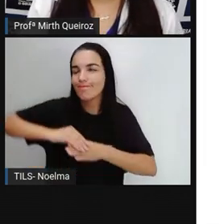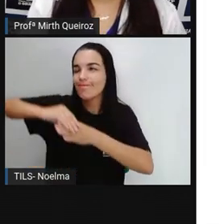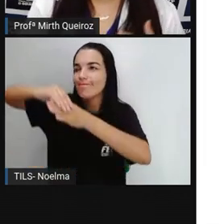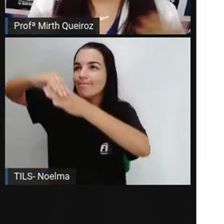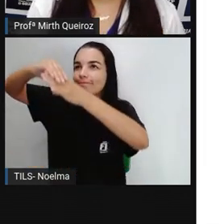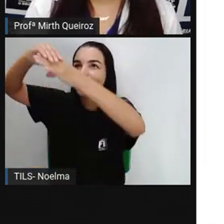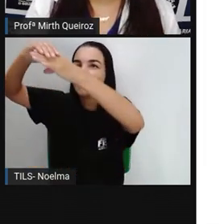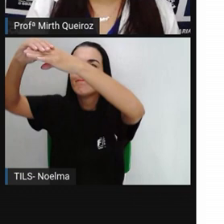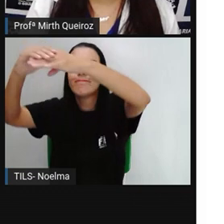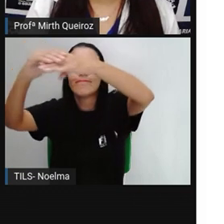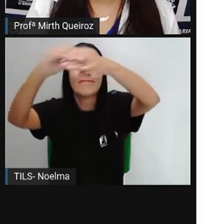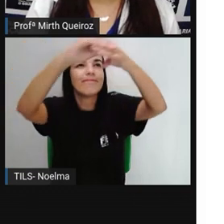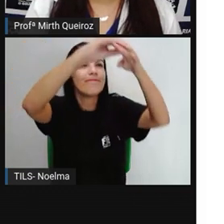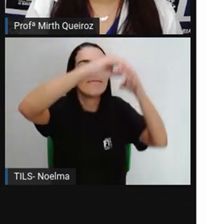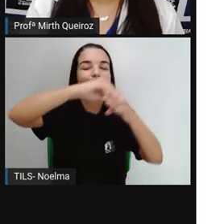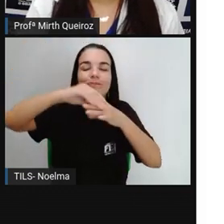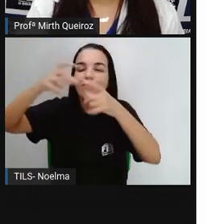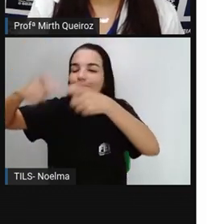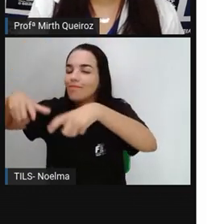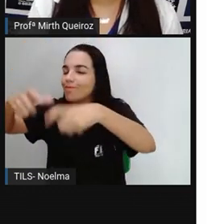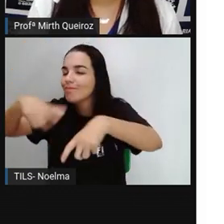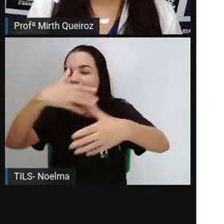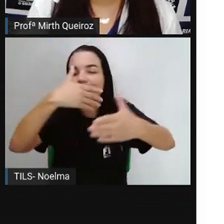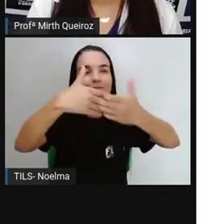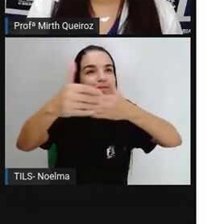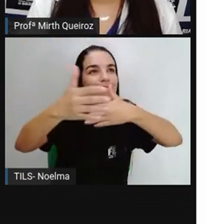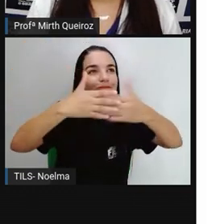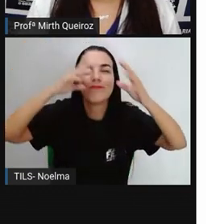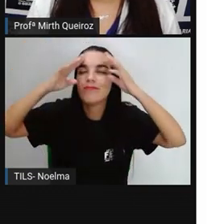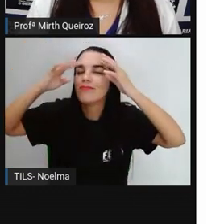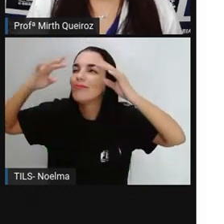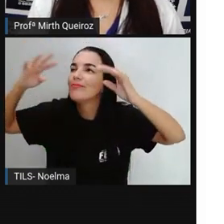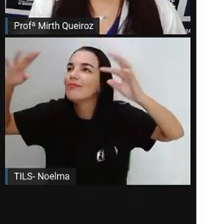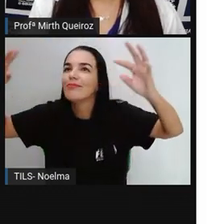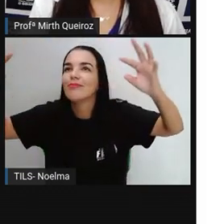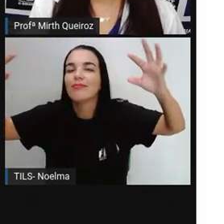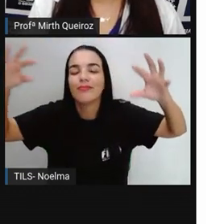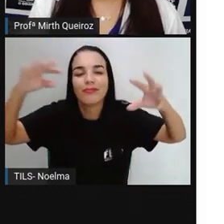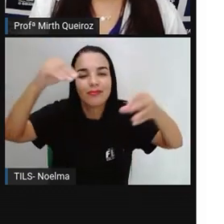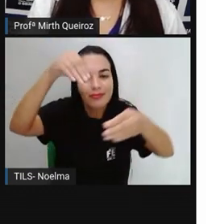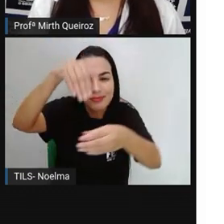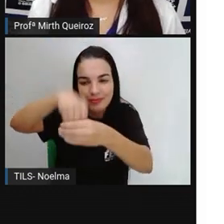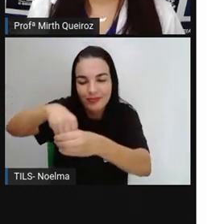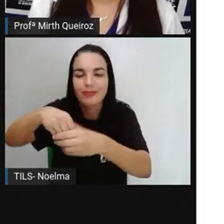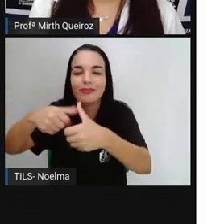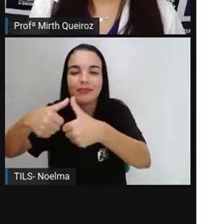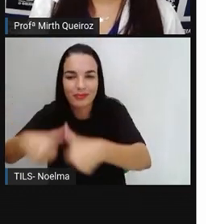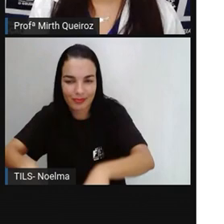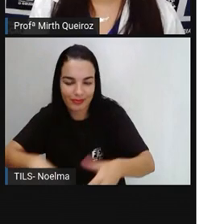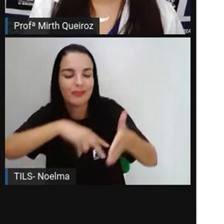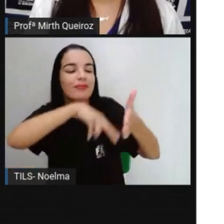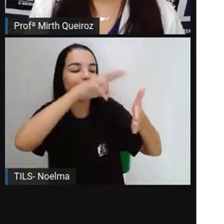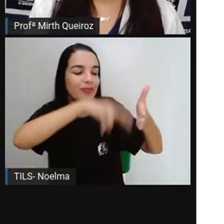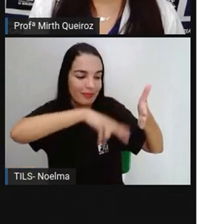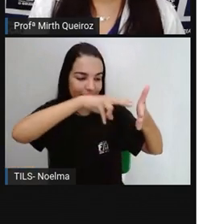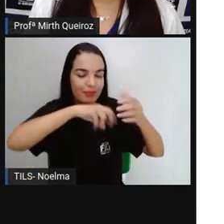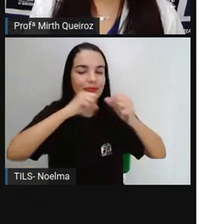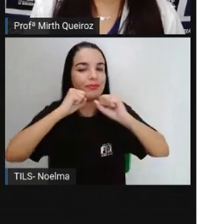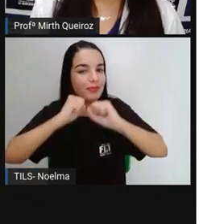lugares inimagináveis, né, que a gente nunca imaginaria que a gente poderia estar. A leitura ela pode